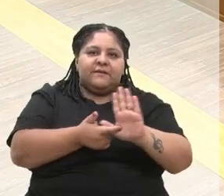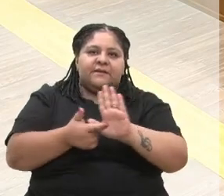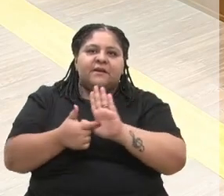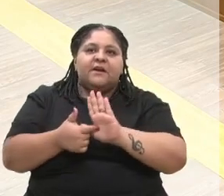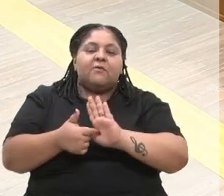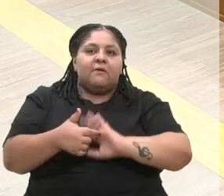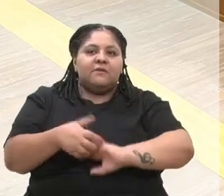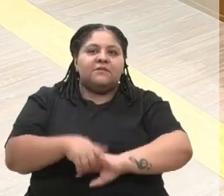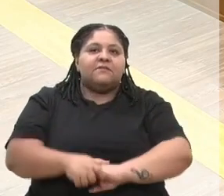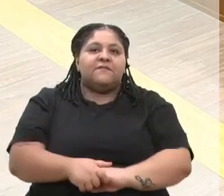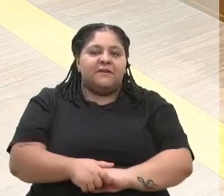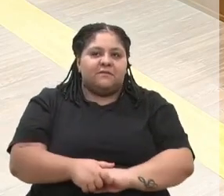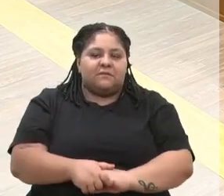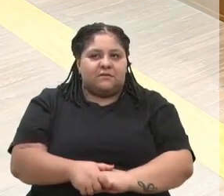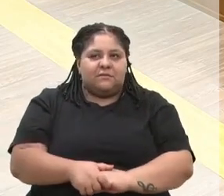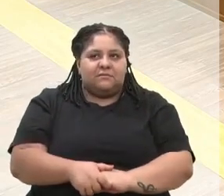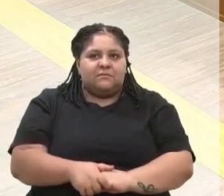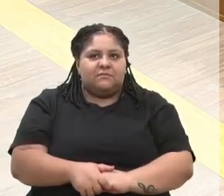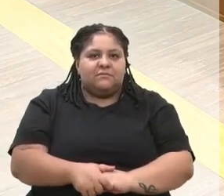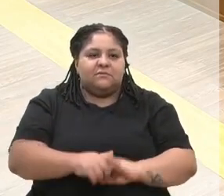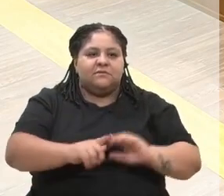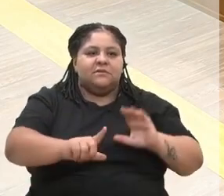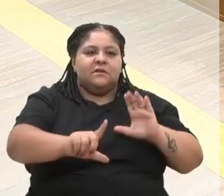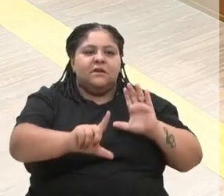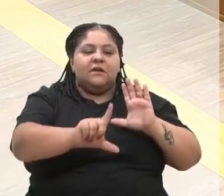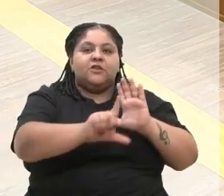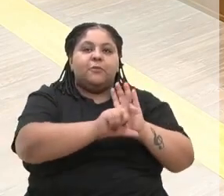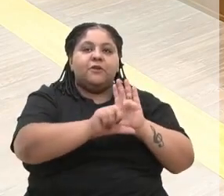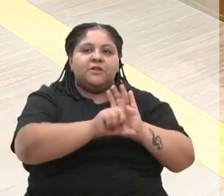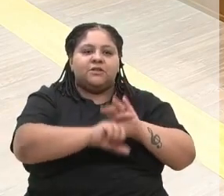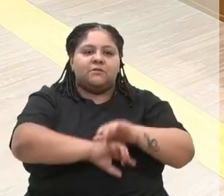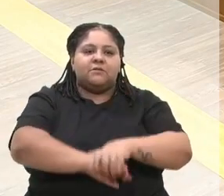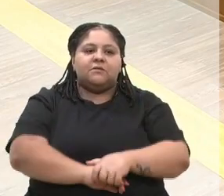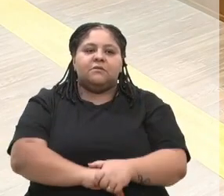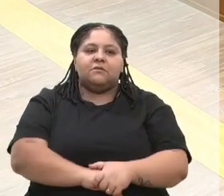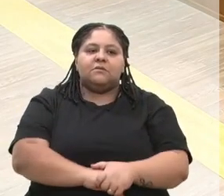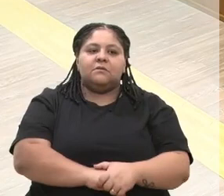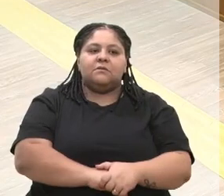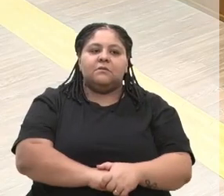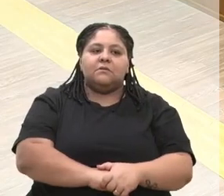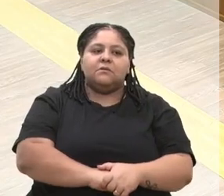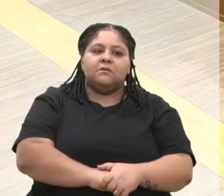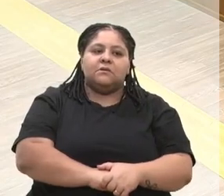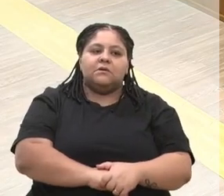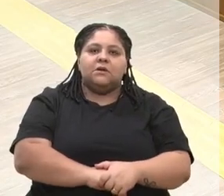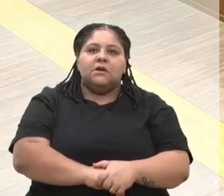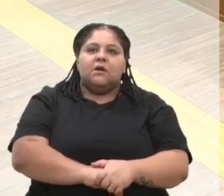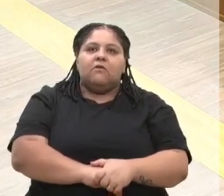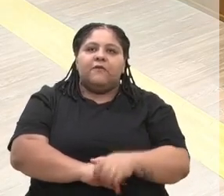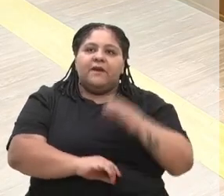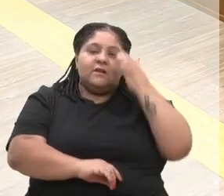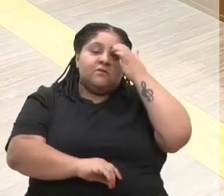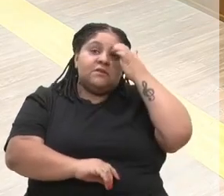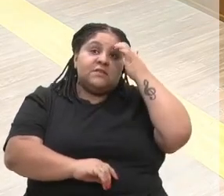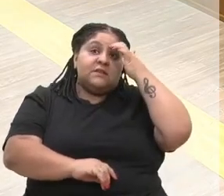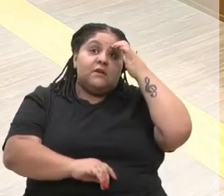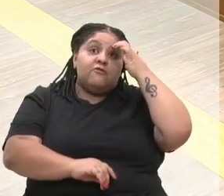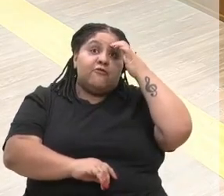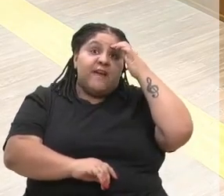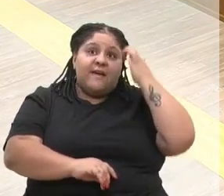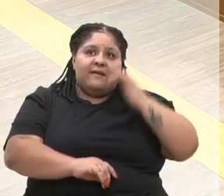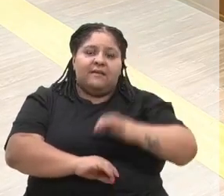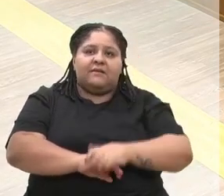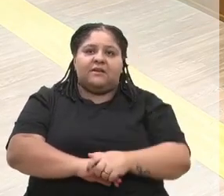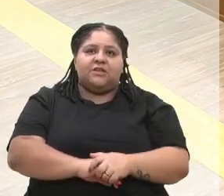esse projeto de lei. Estive acompanhando ano passado todo o movimento lá, né, Montanari? Um grande movimento, tudo que